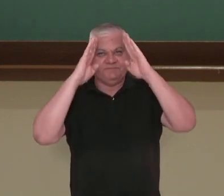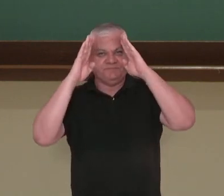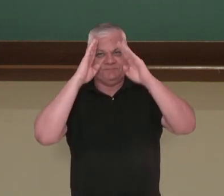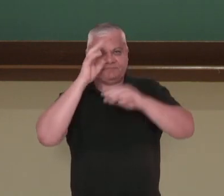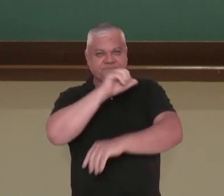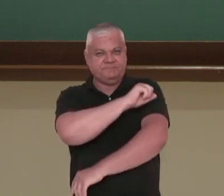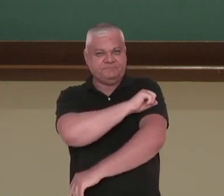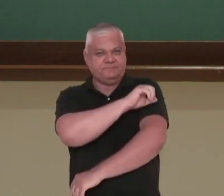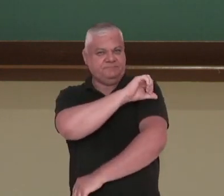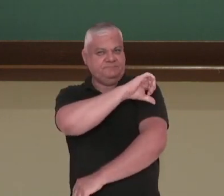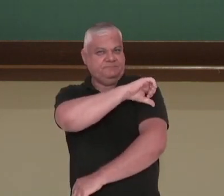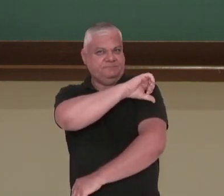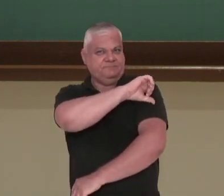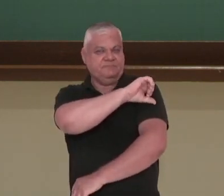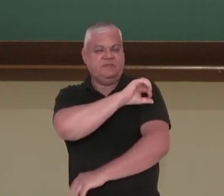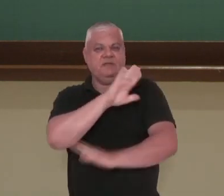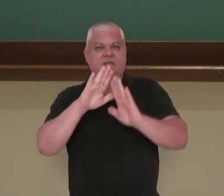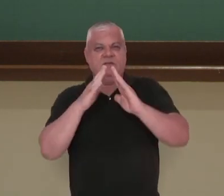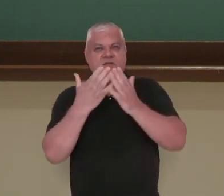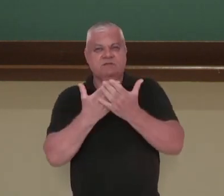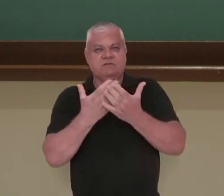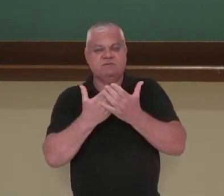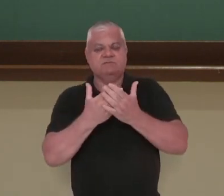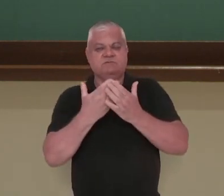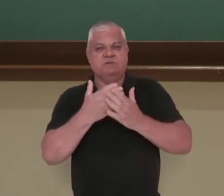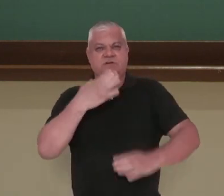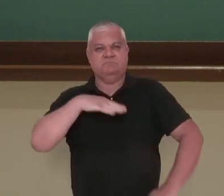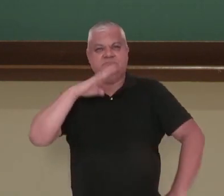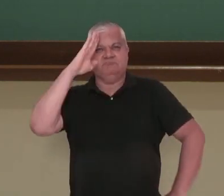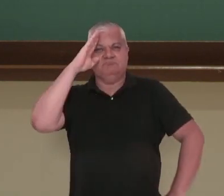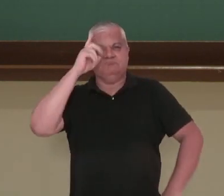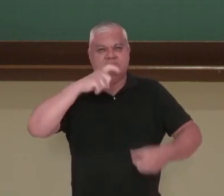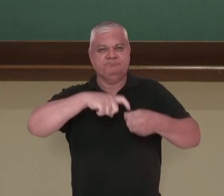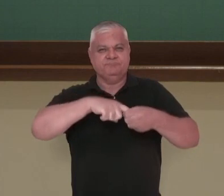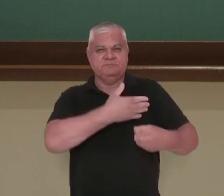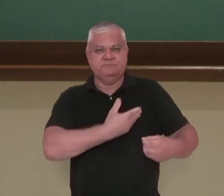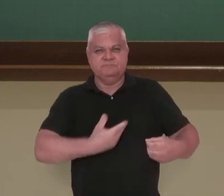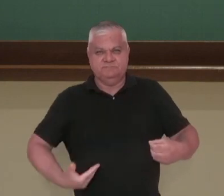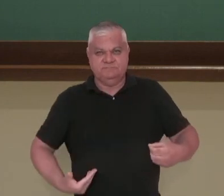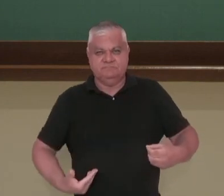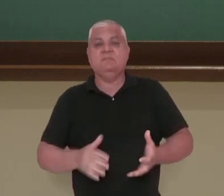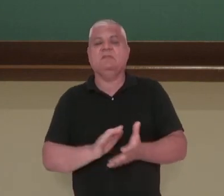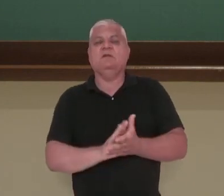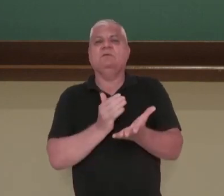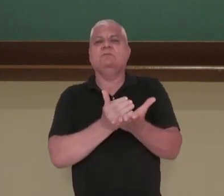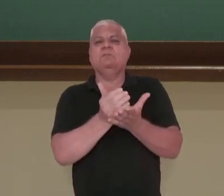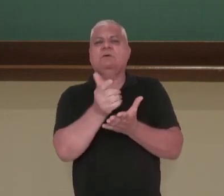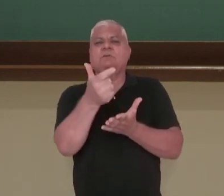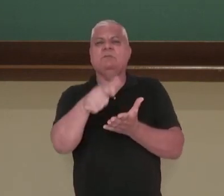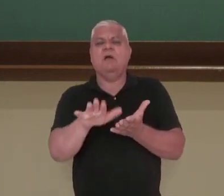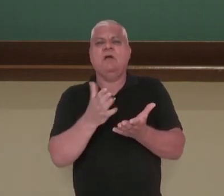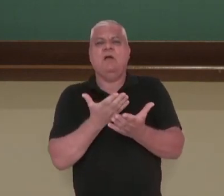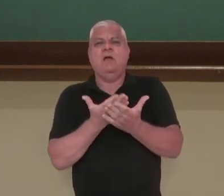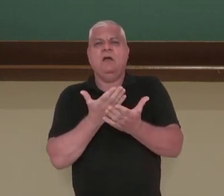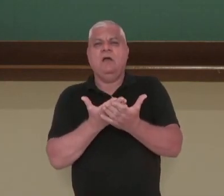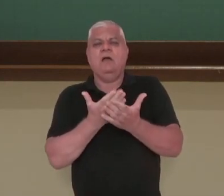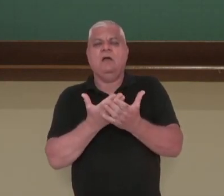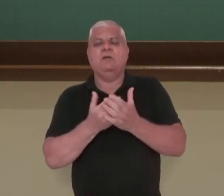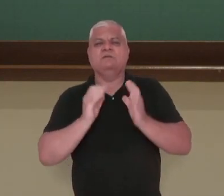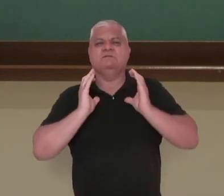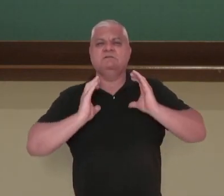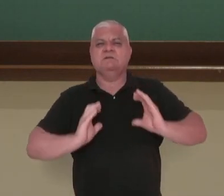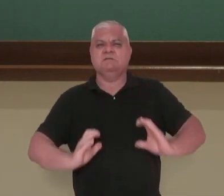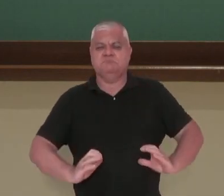Saudações, alunos do 9º ano das escolas cívico-militares do estado do Paraná. Estamos começando mais uma aula de cidadania e civismo,